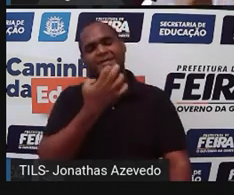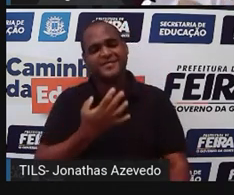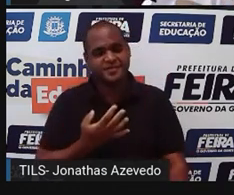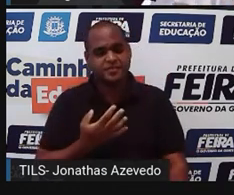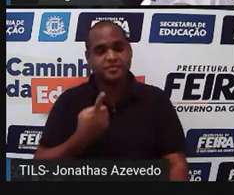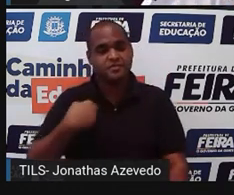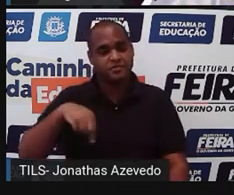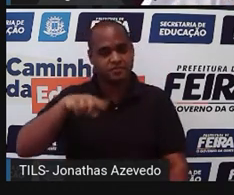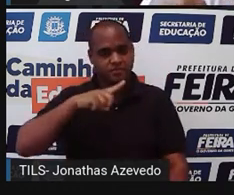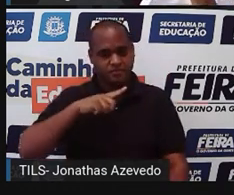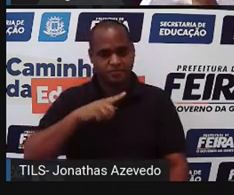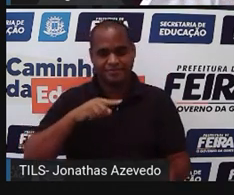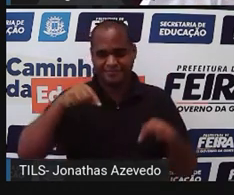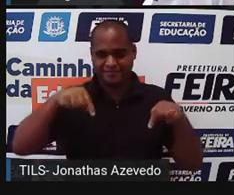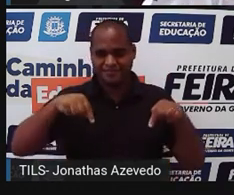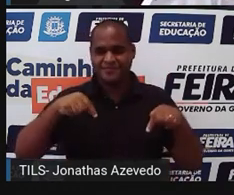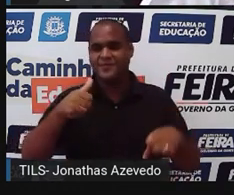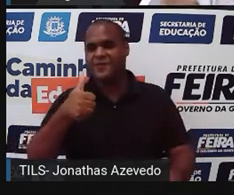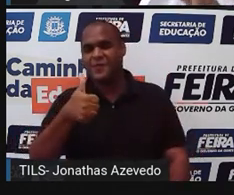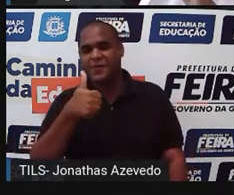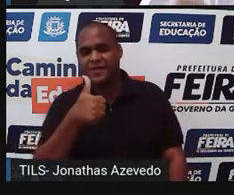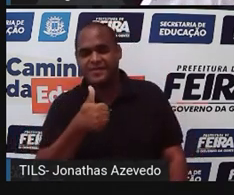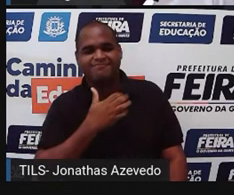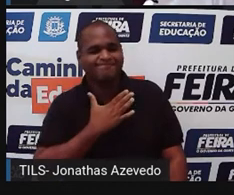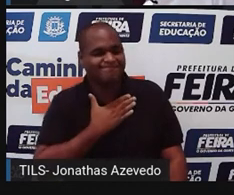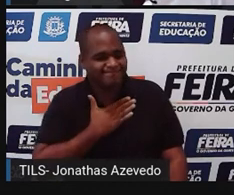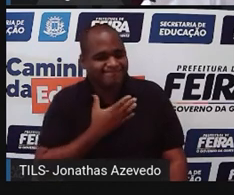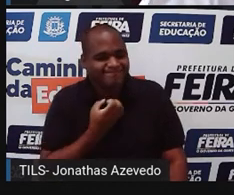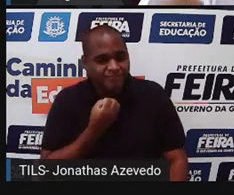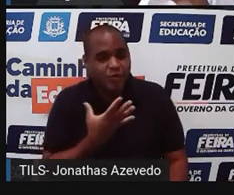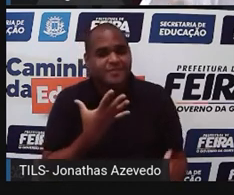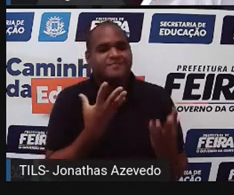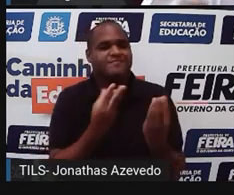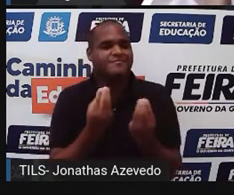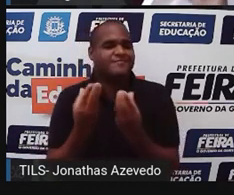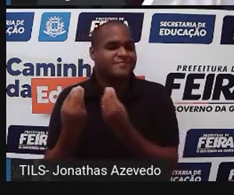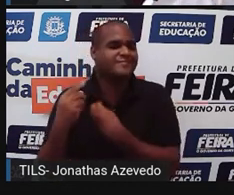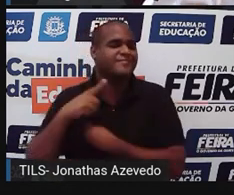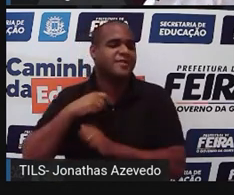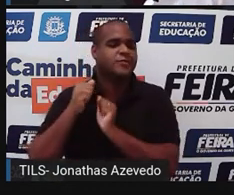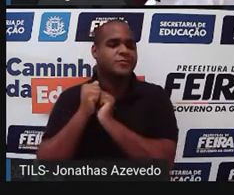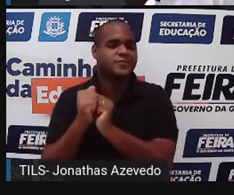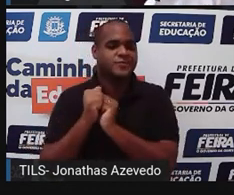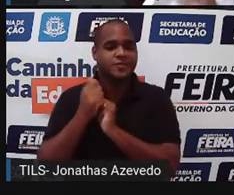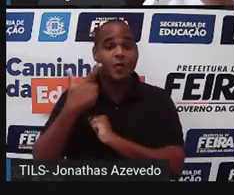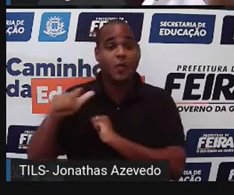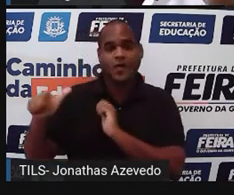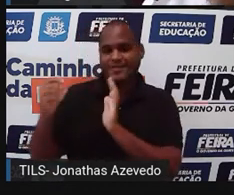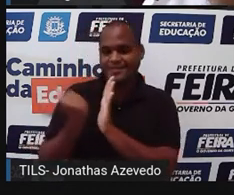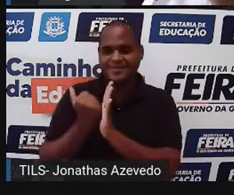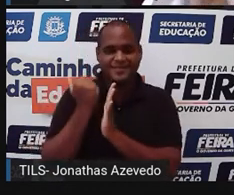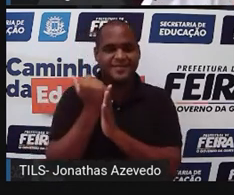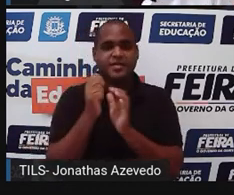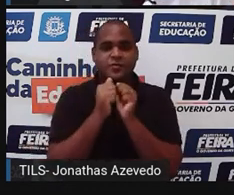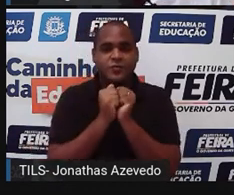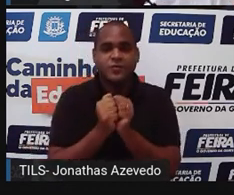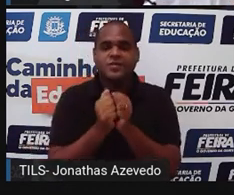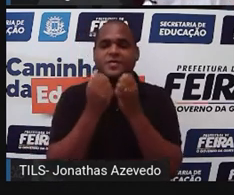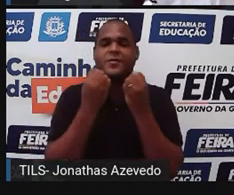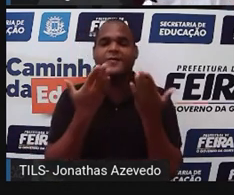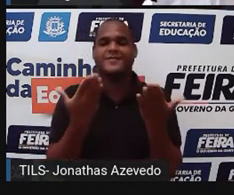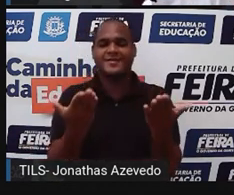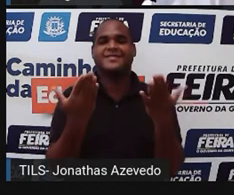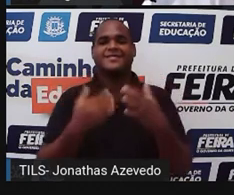nós aqui desse lado curtimos bastante está mais uma vez com você aí